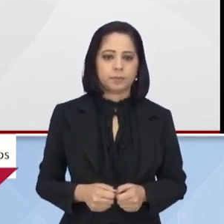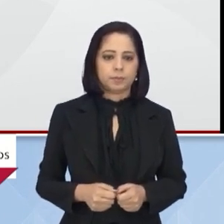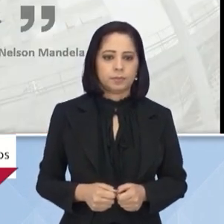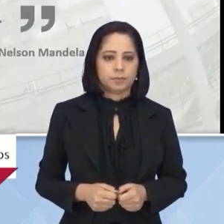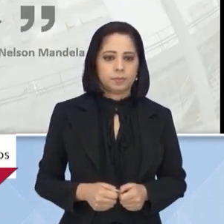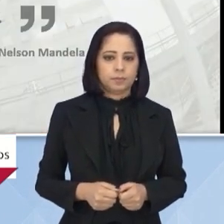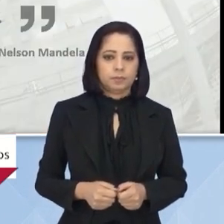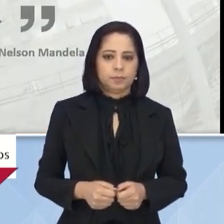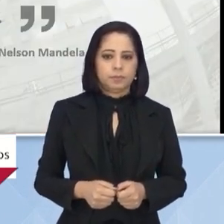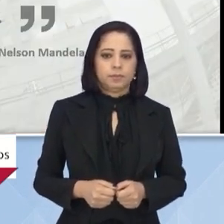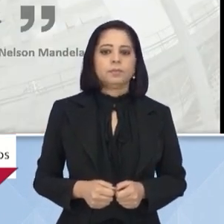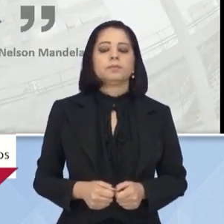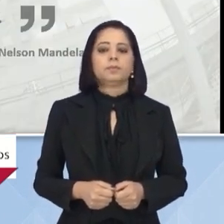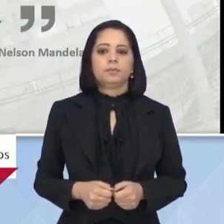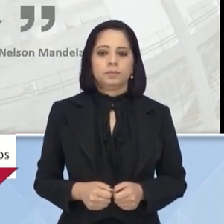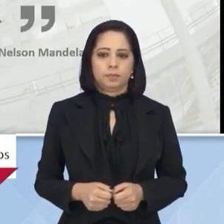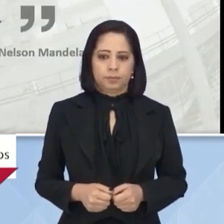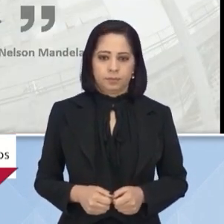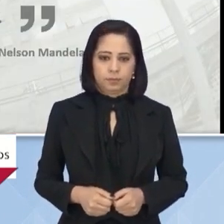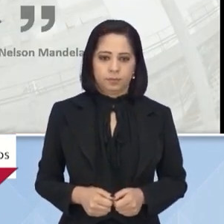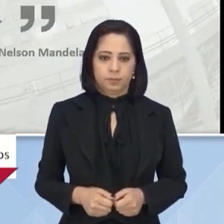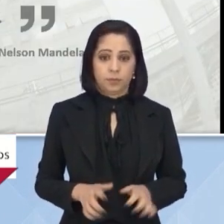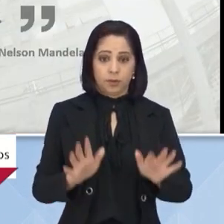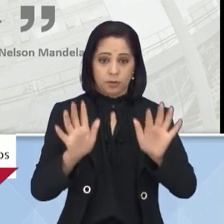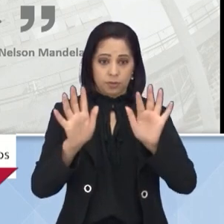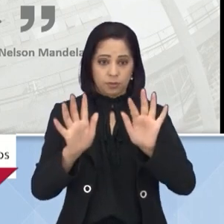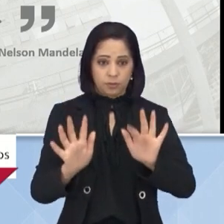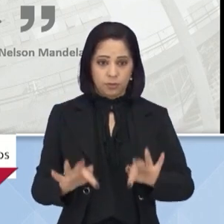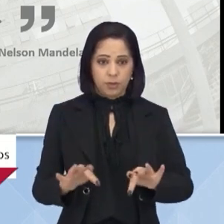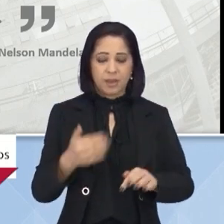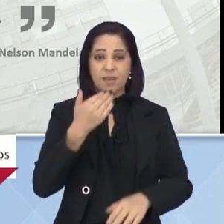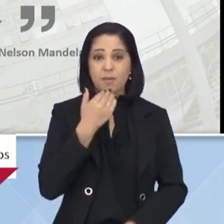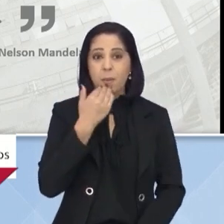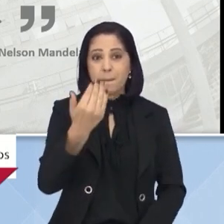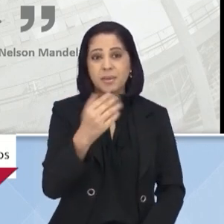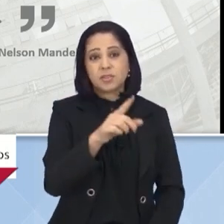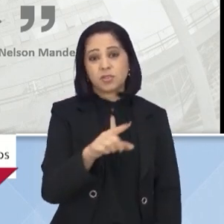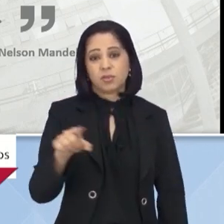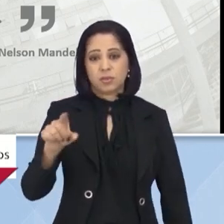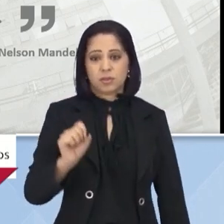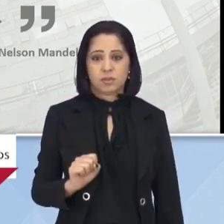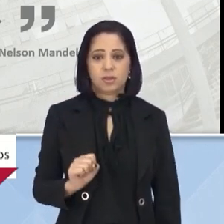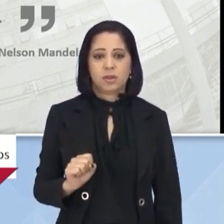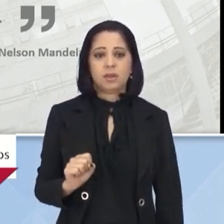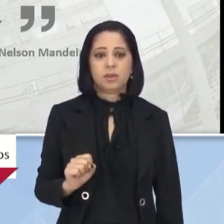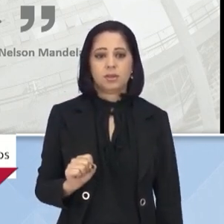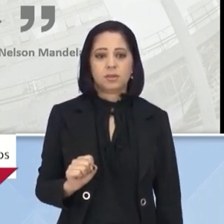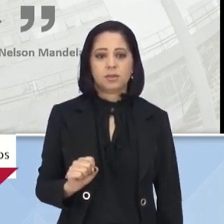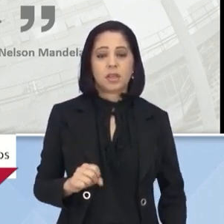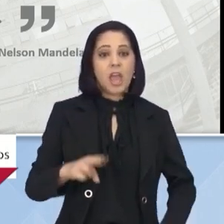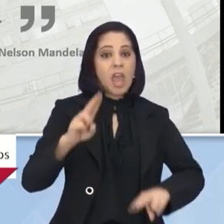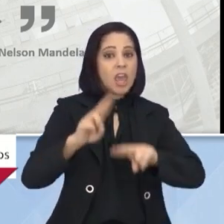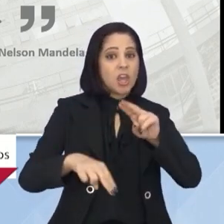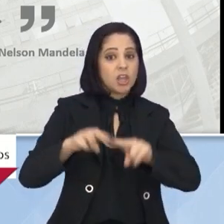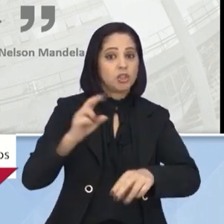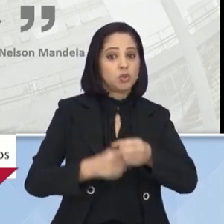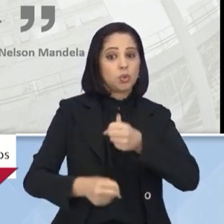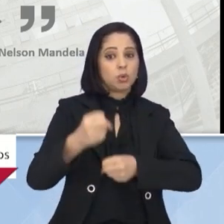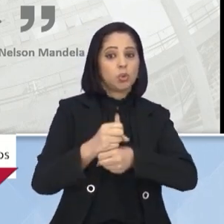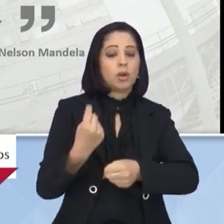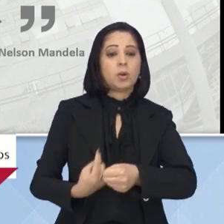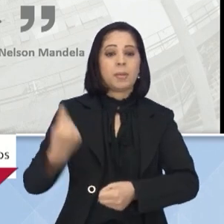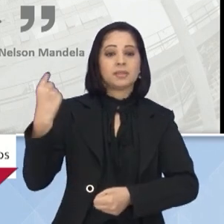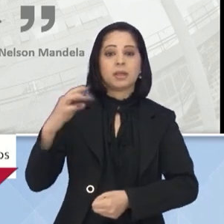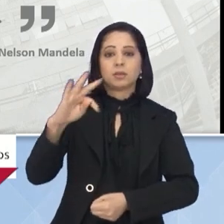legislação para finalizar eu queria fazer um apelo aos senhores desde Junho do ano passado o Tribunal de